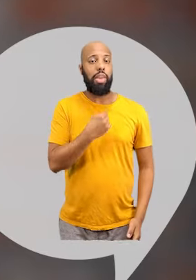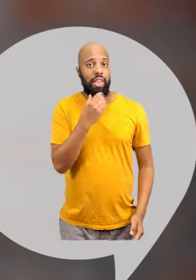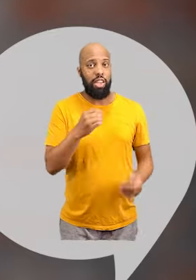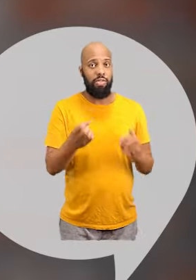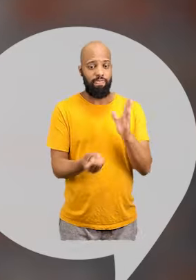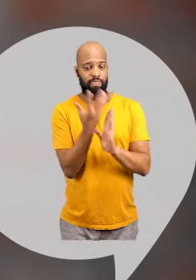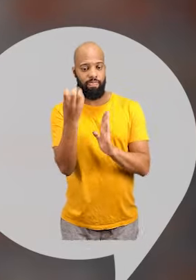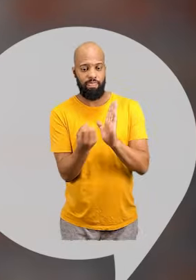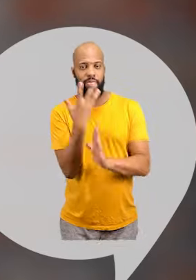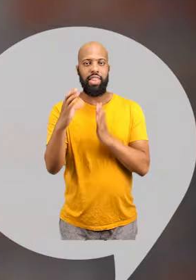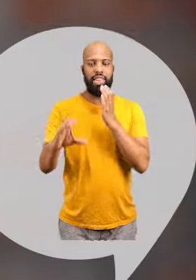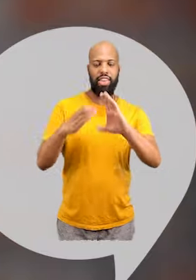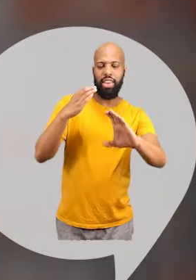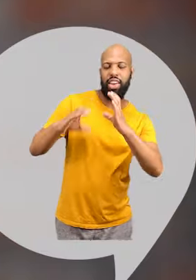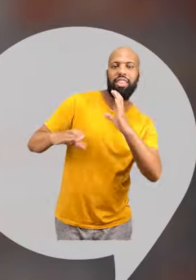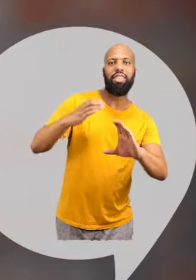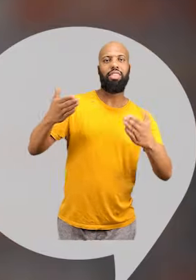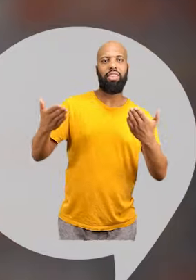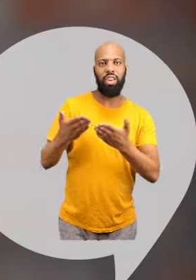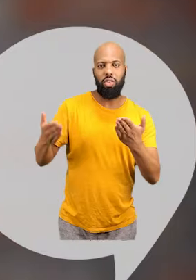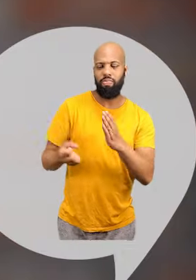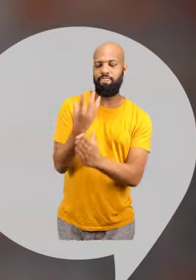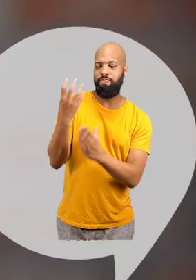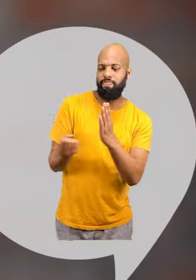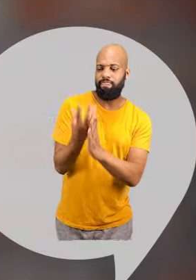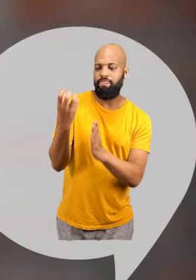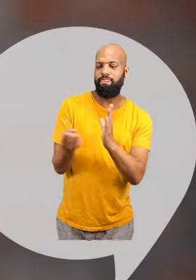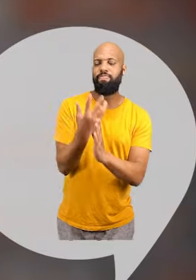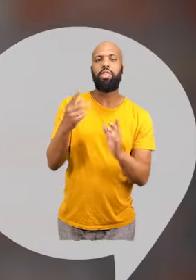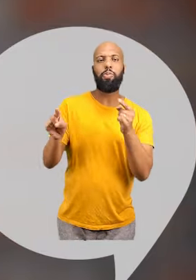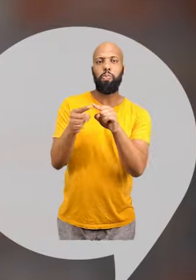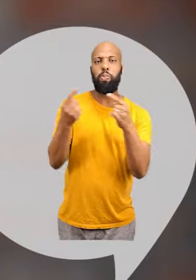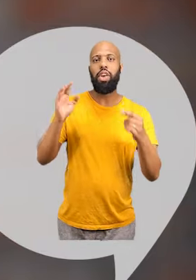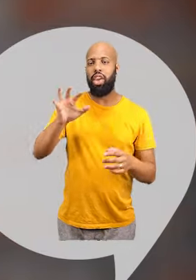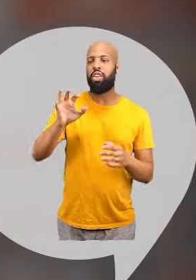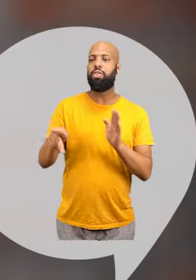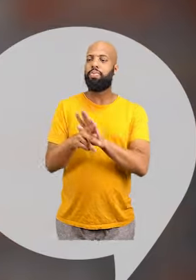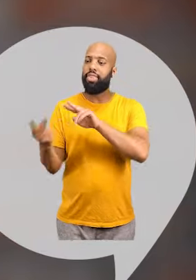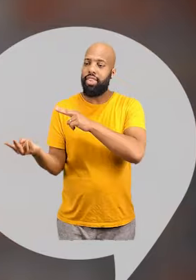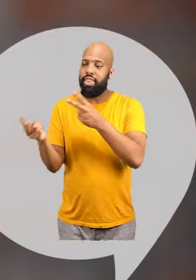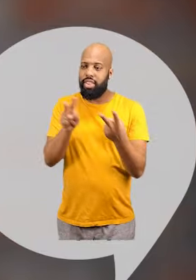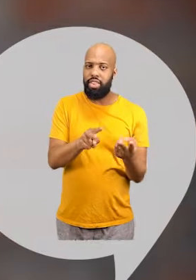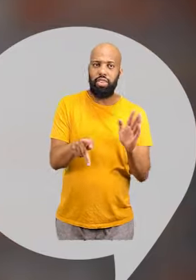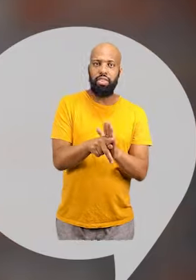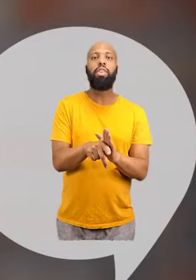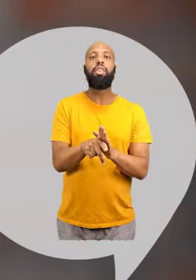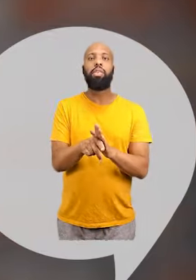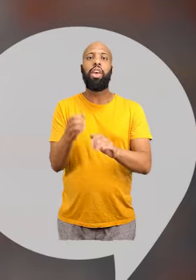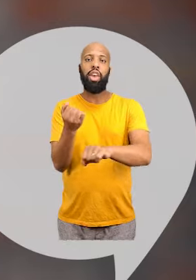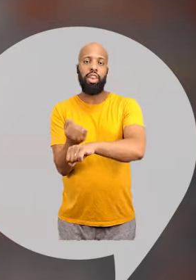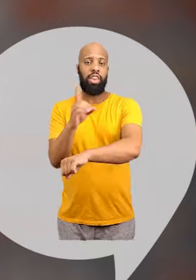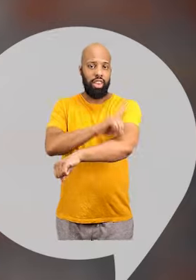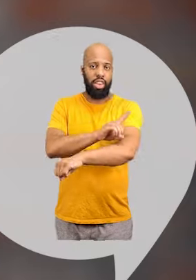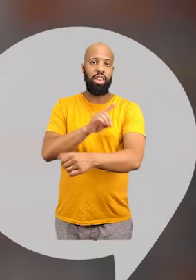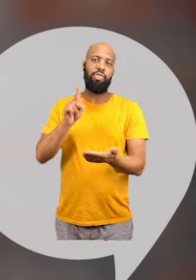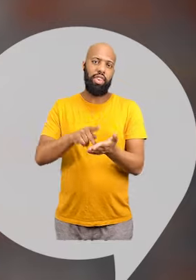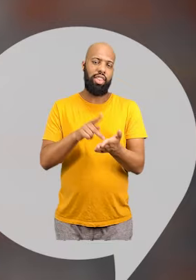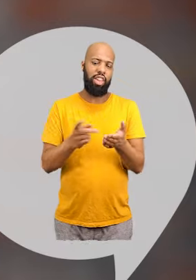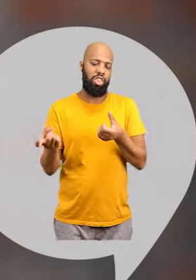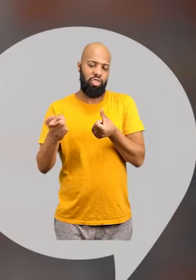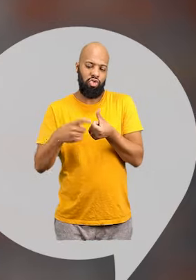que faz aquela que cantou aquela música O menino que canta menina faz música É Isso é uma transição de adjetivo mesmo sabe de Tik toker para